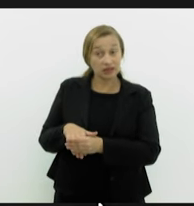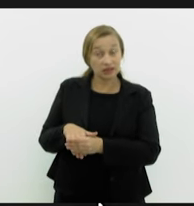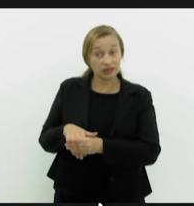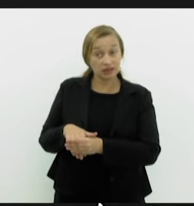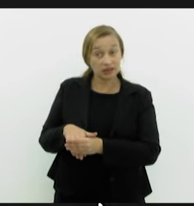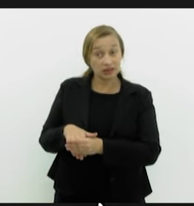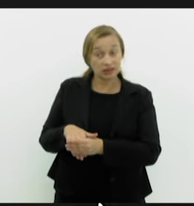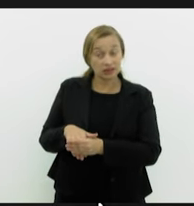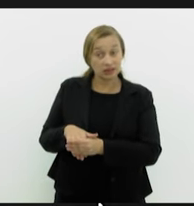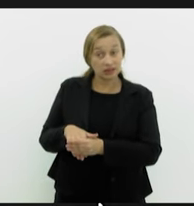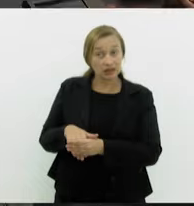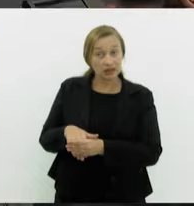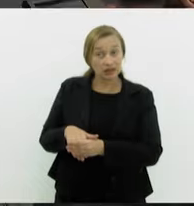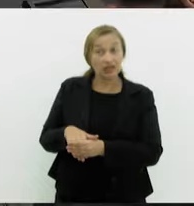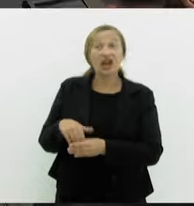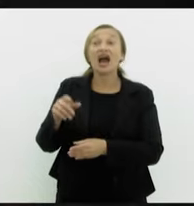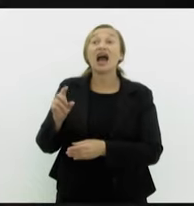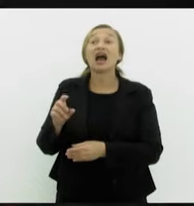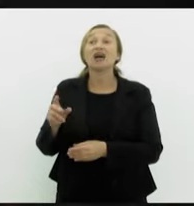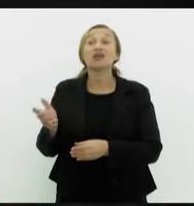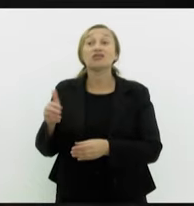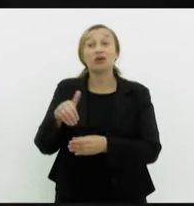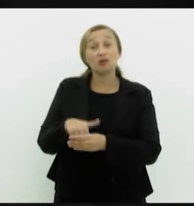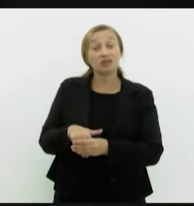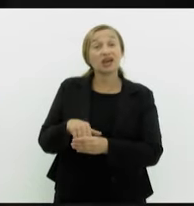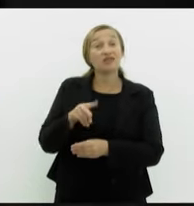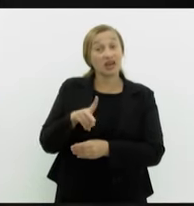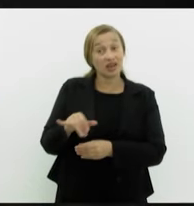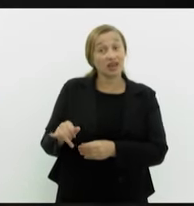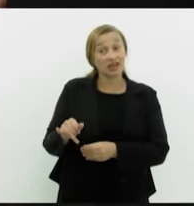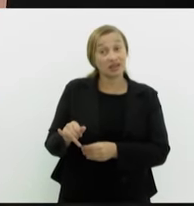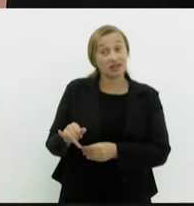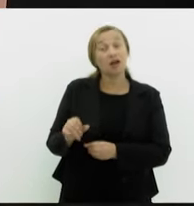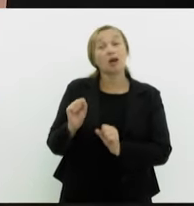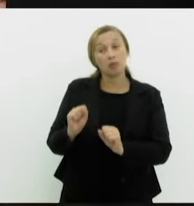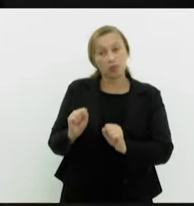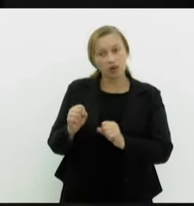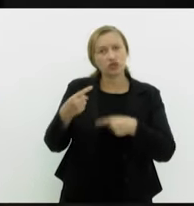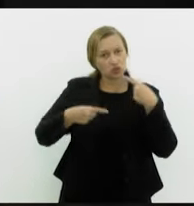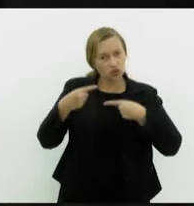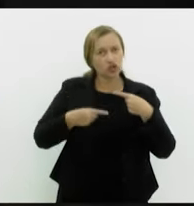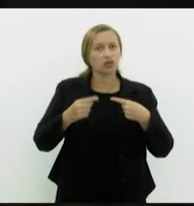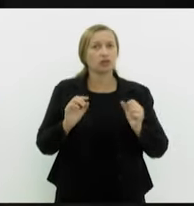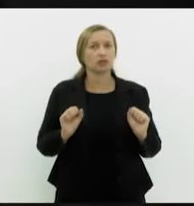Tá? Como? Vai votar ainda, só para... Mas pode discutir.